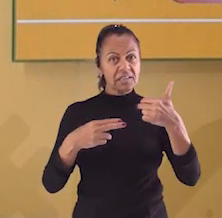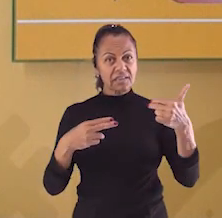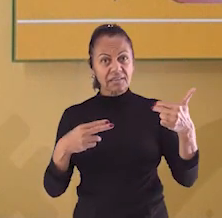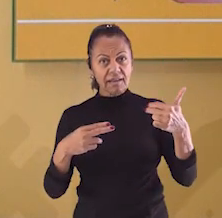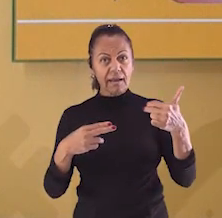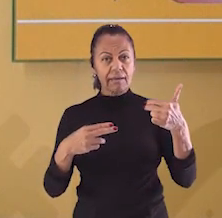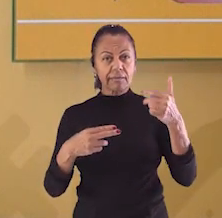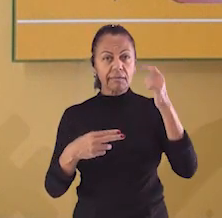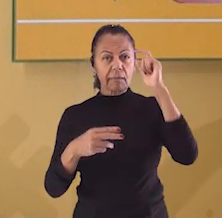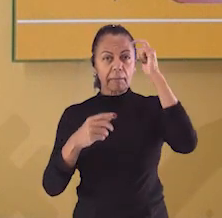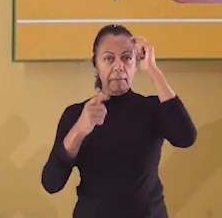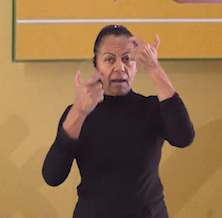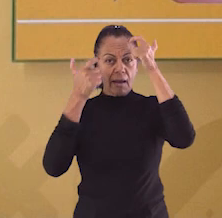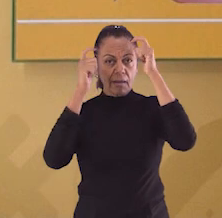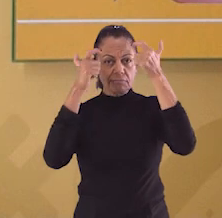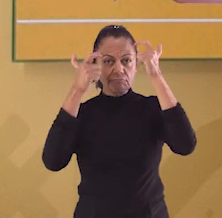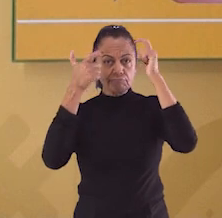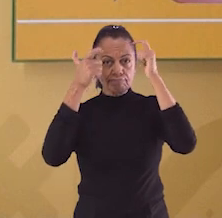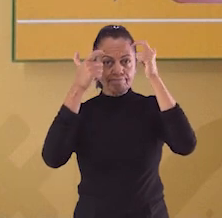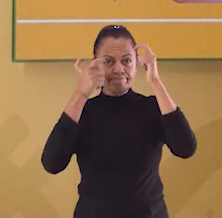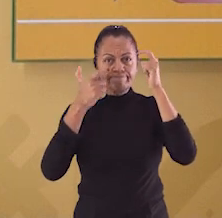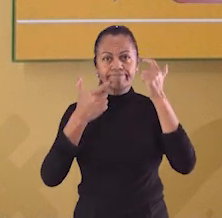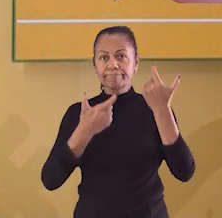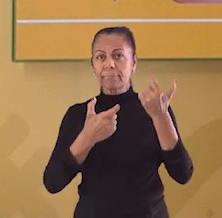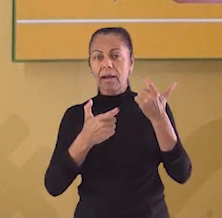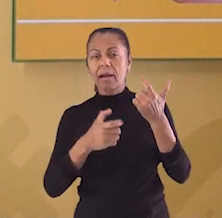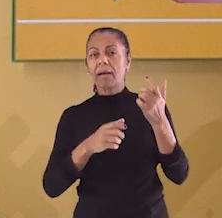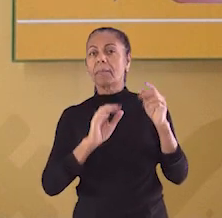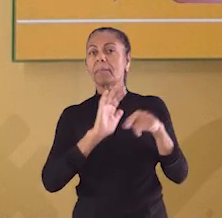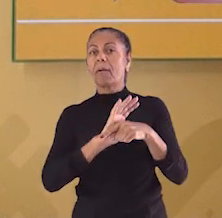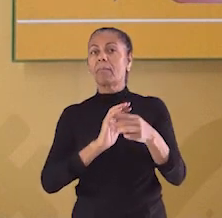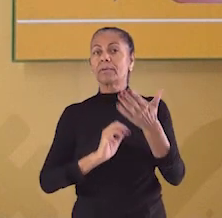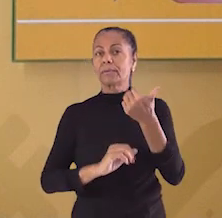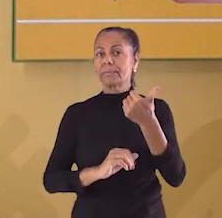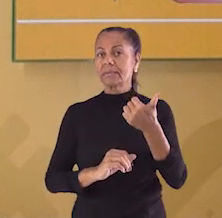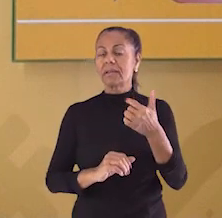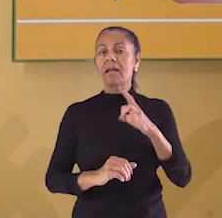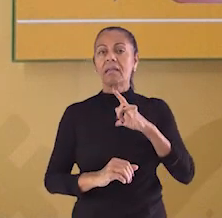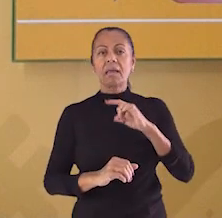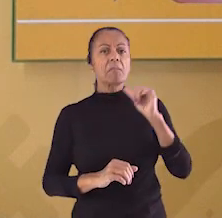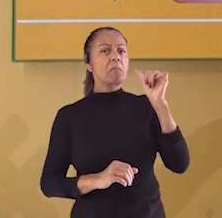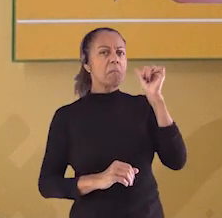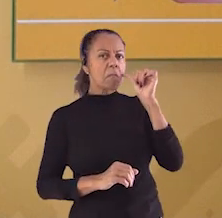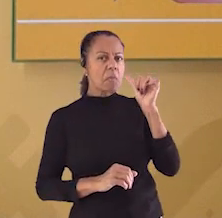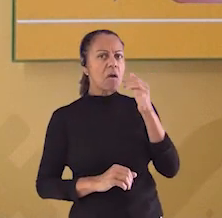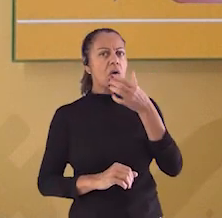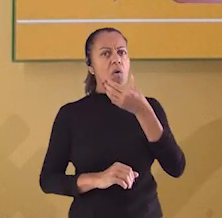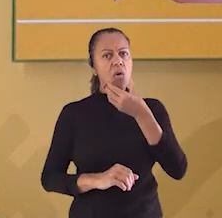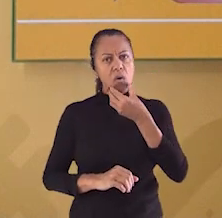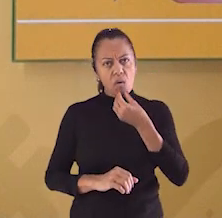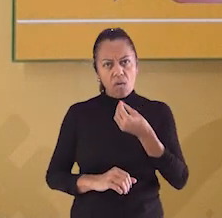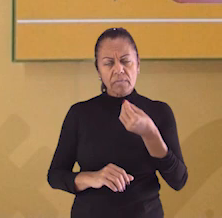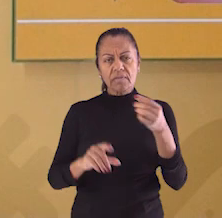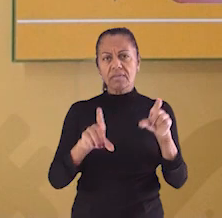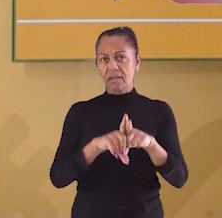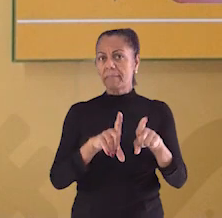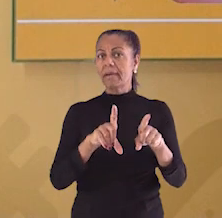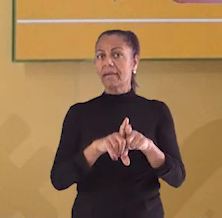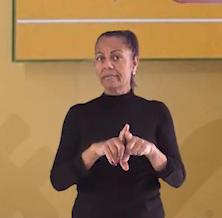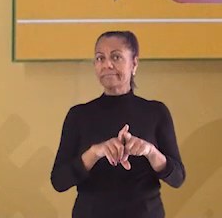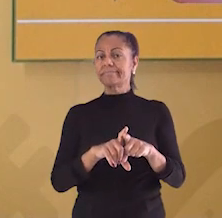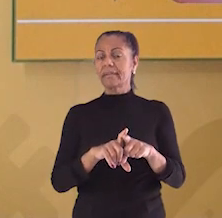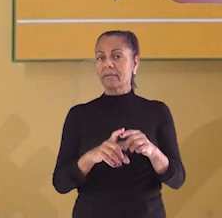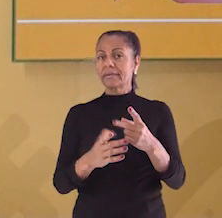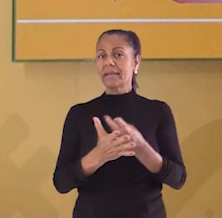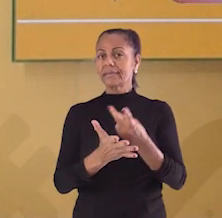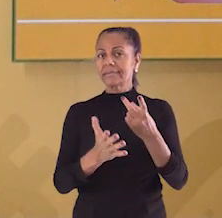distúrbios alimentares, ou também chamados de transtornos alimentares. Eles afetam homens, mulheres de todas as idades.